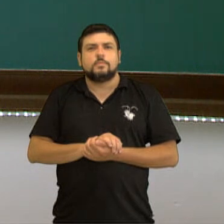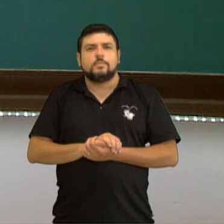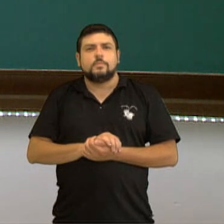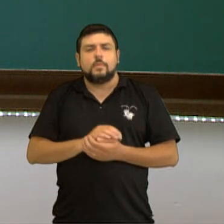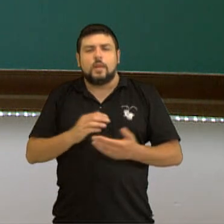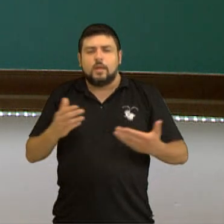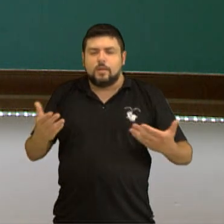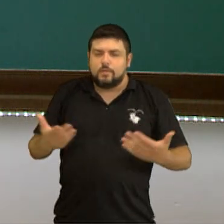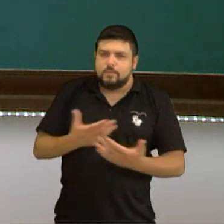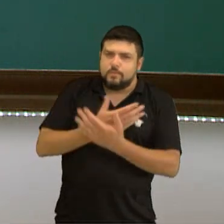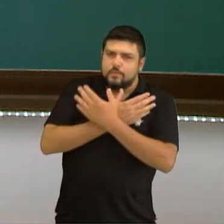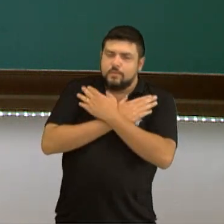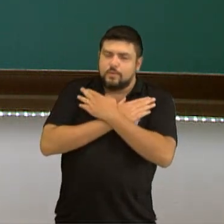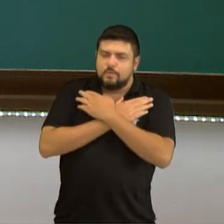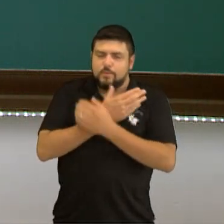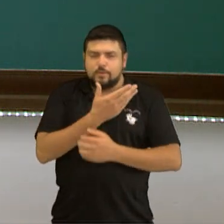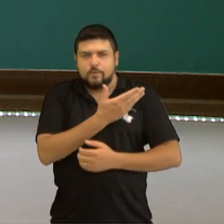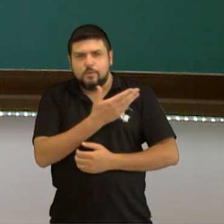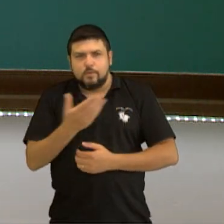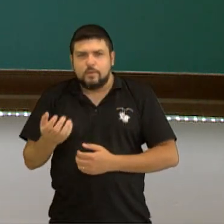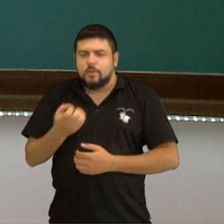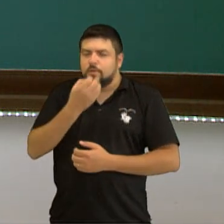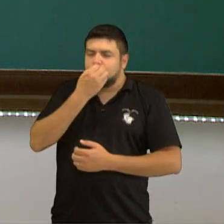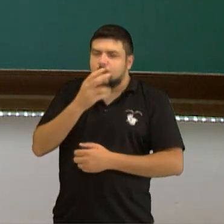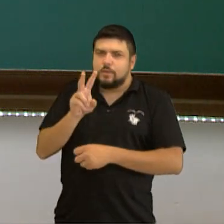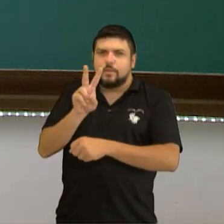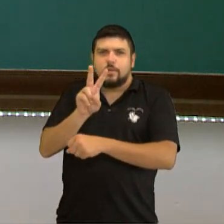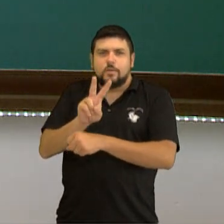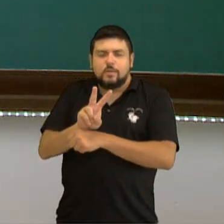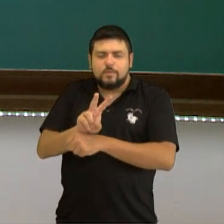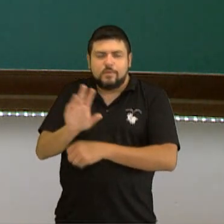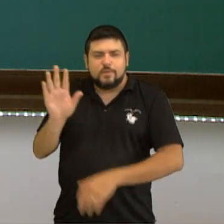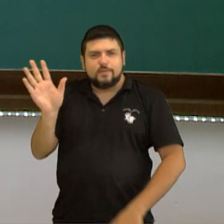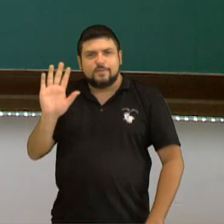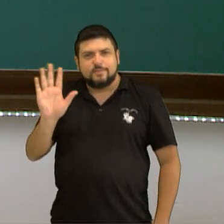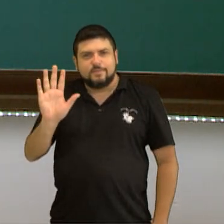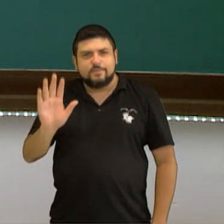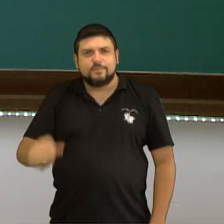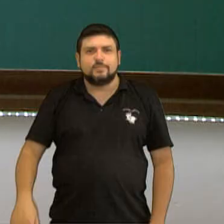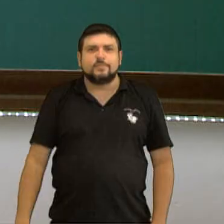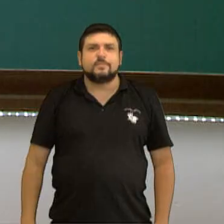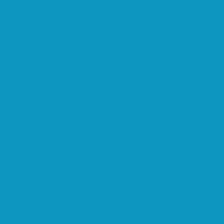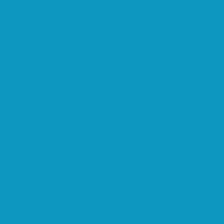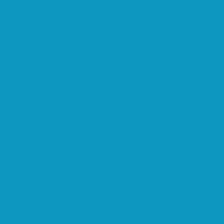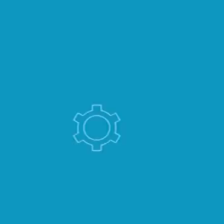aqui o meu abraço para vocês. Tudo de bom, se cuidem e até uma próxima.